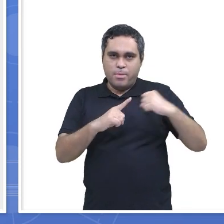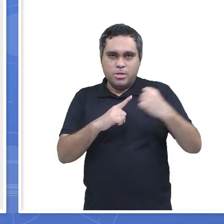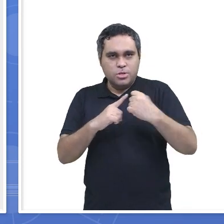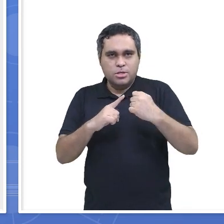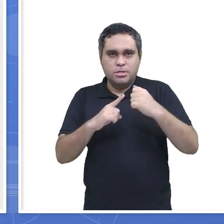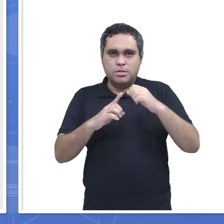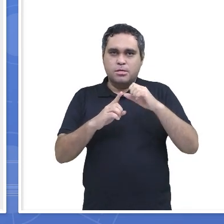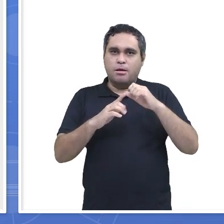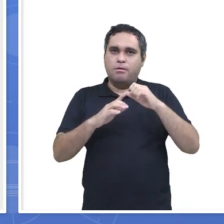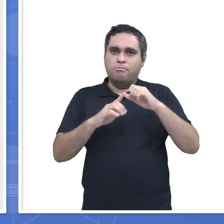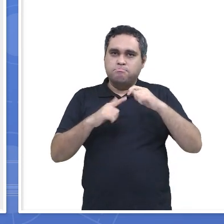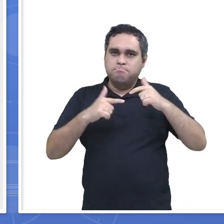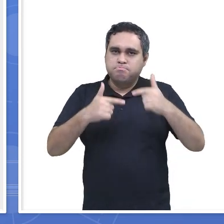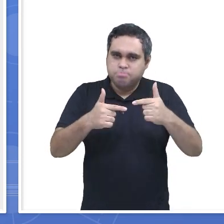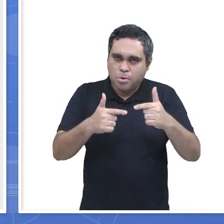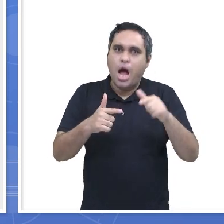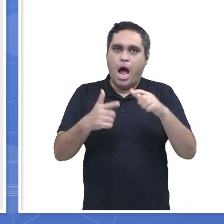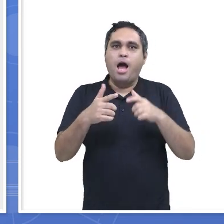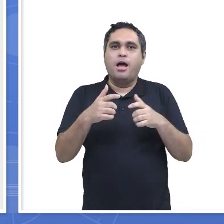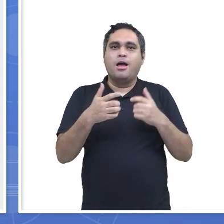né?